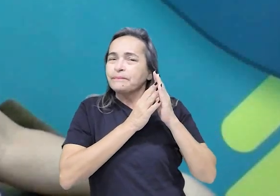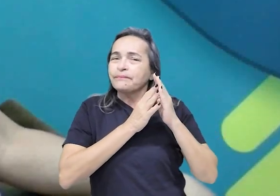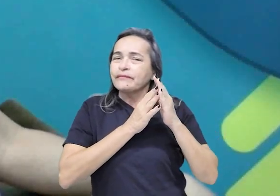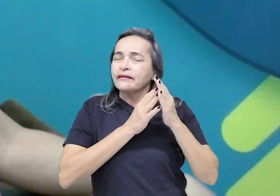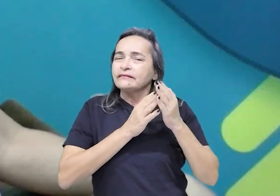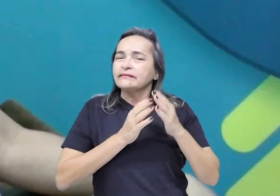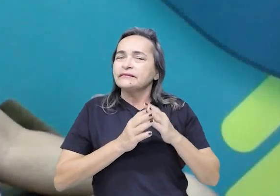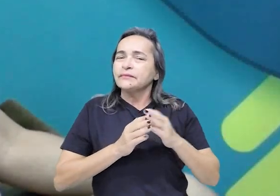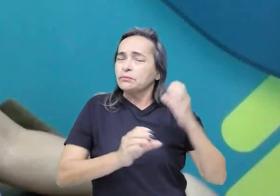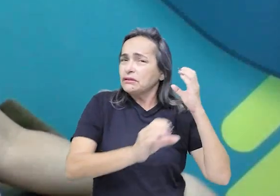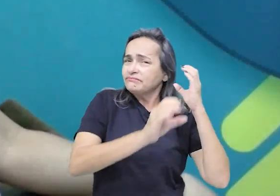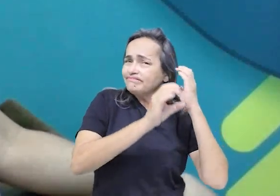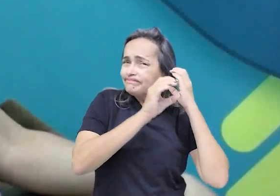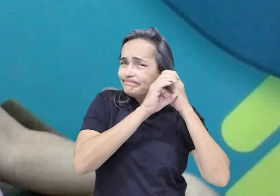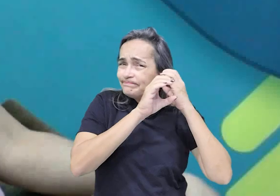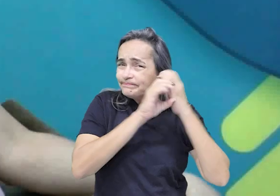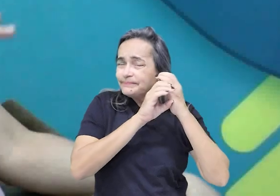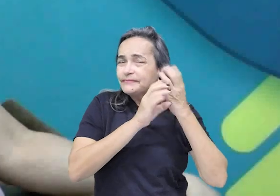de entrar